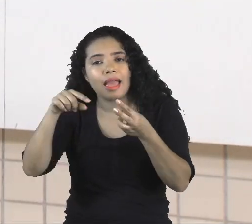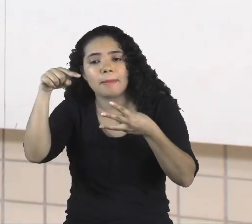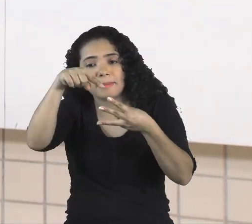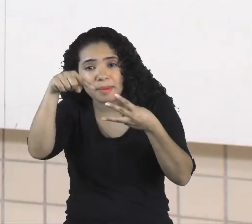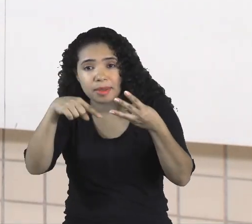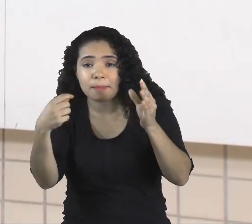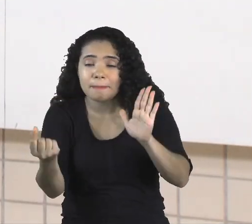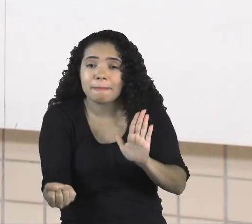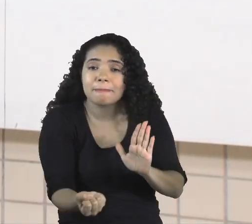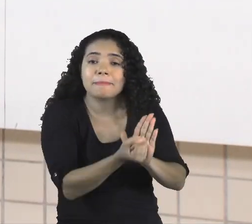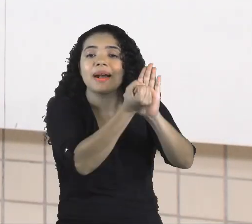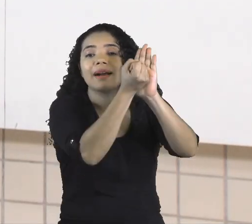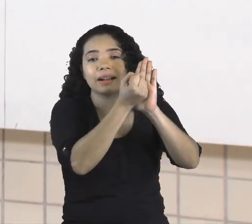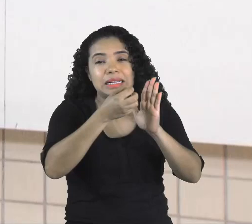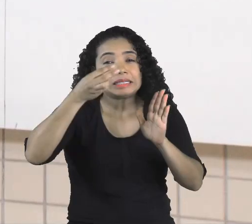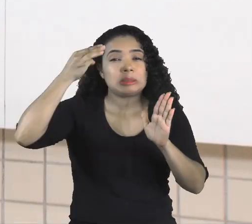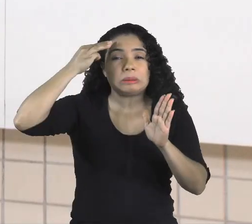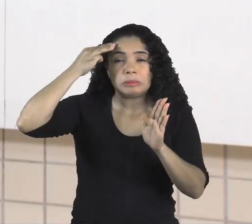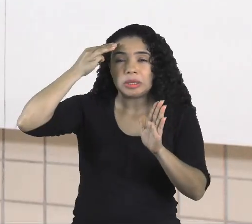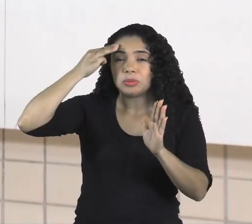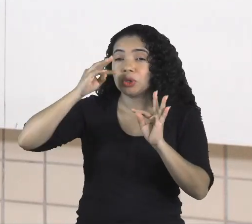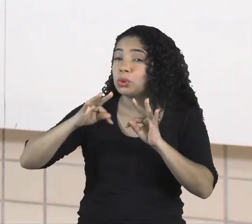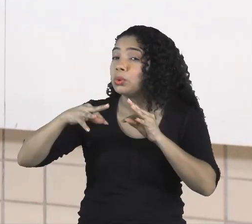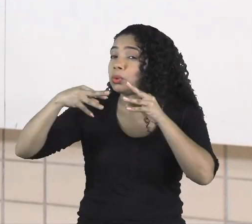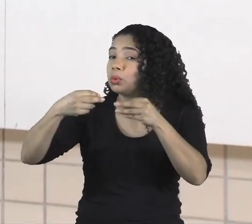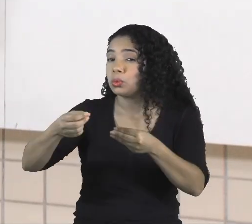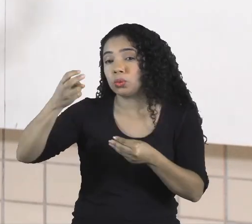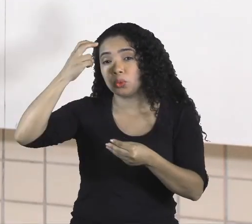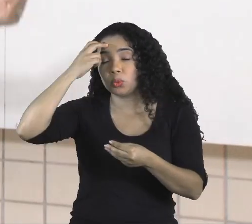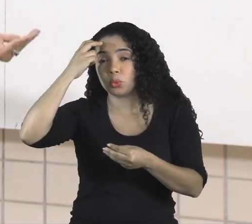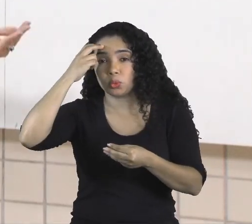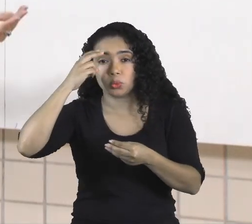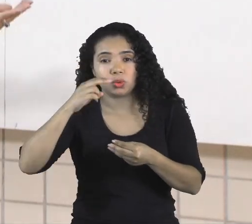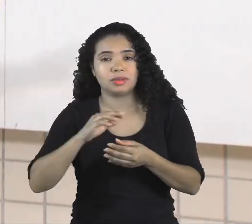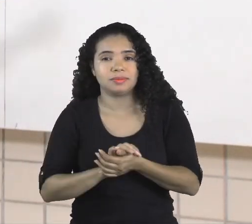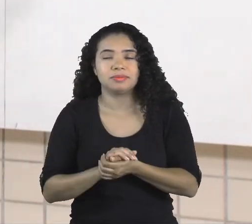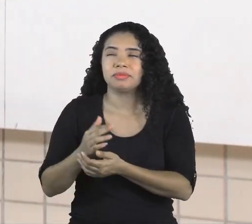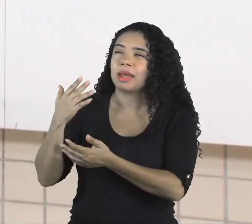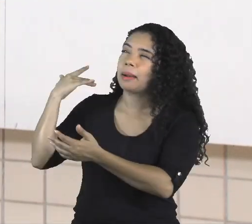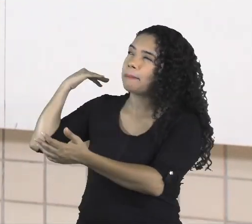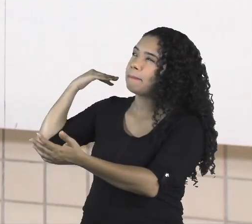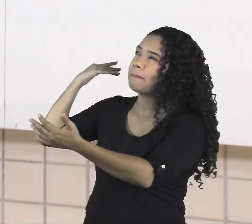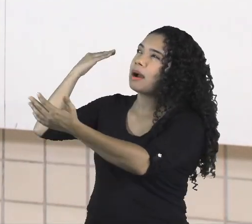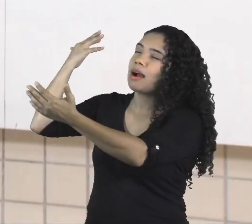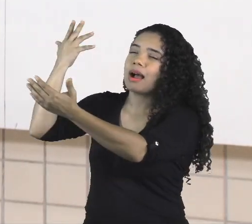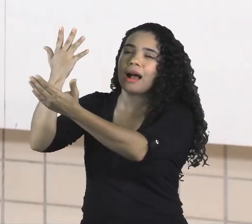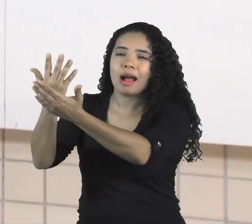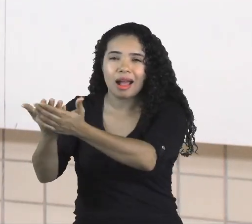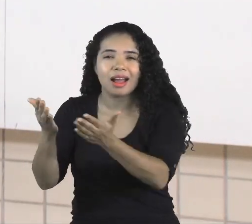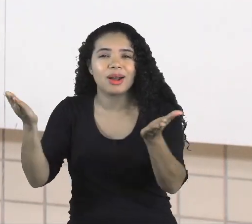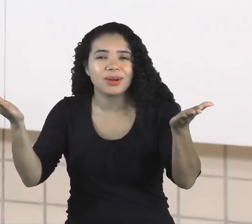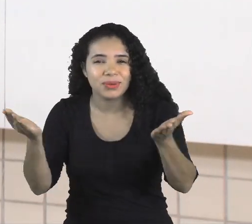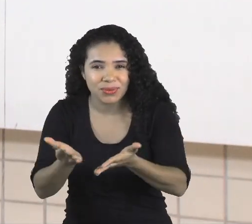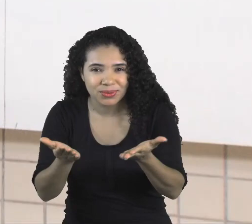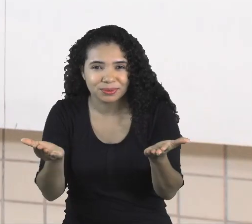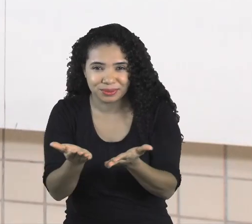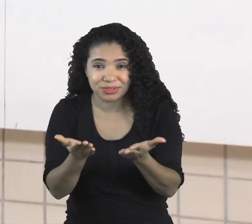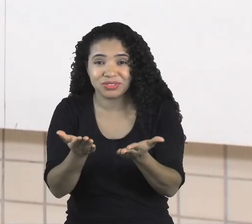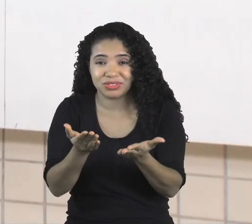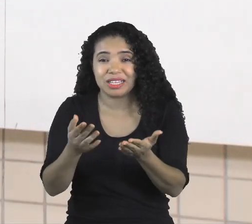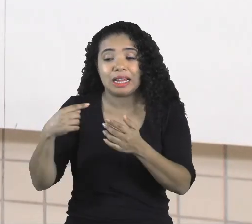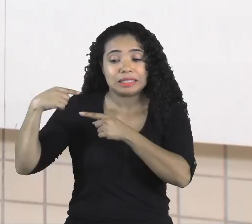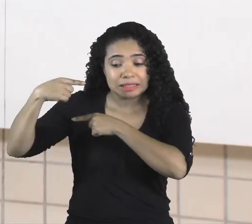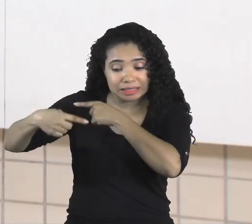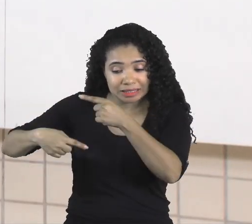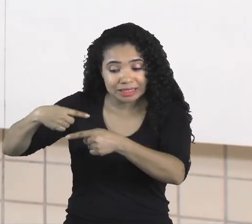que formam toda a sua cultura, que vem do antepassado até o hoje e de hoje vai para as nossas